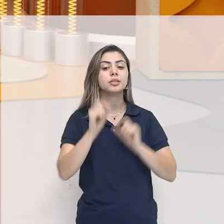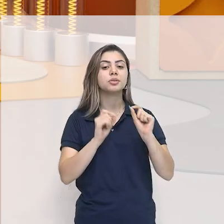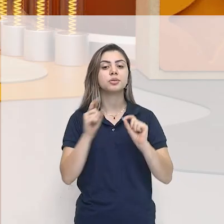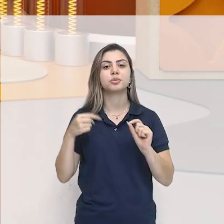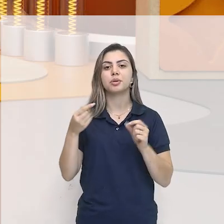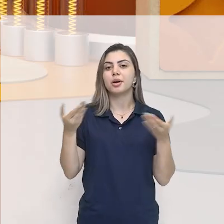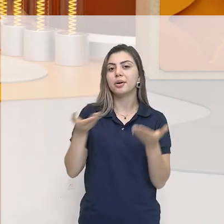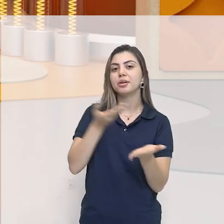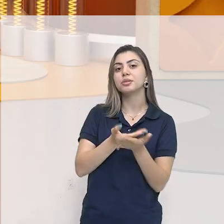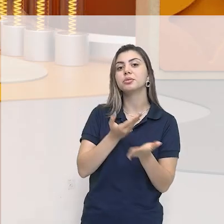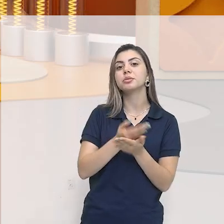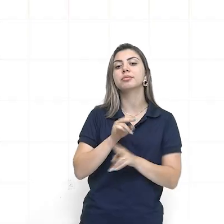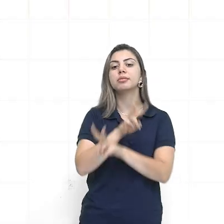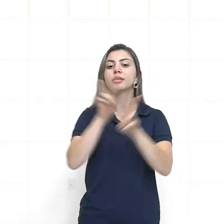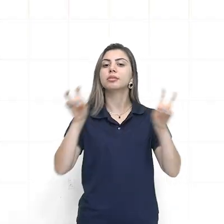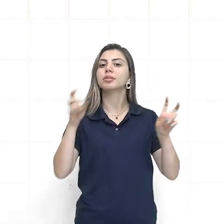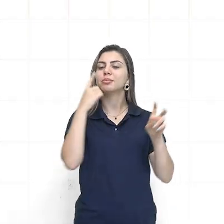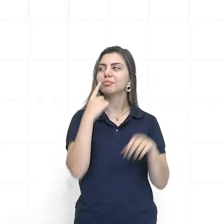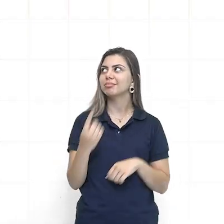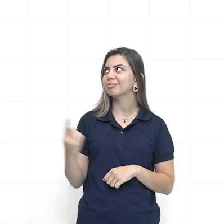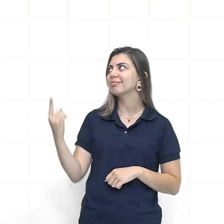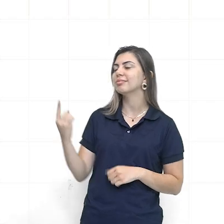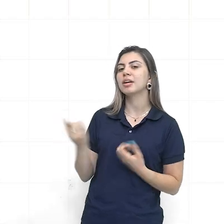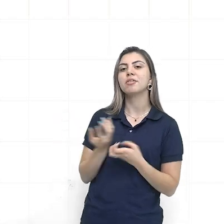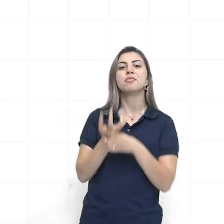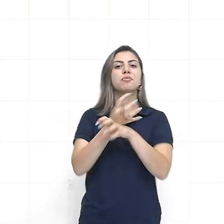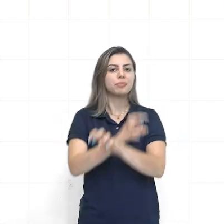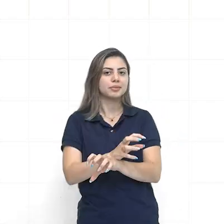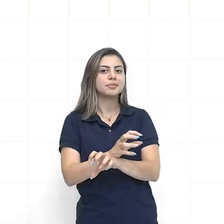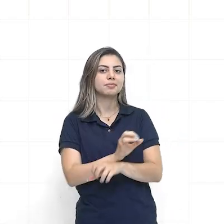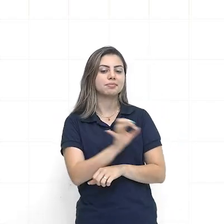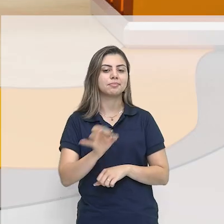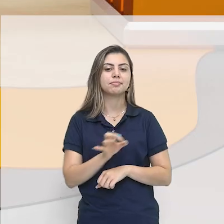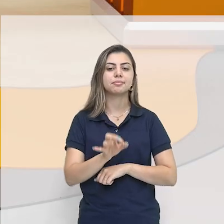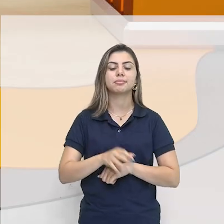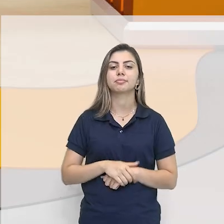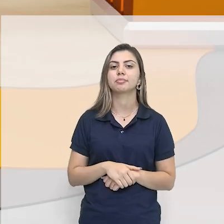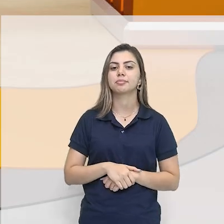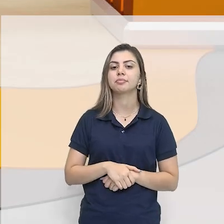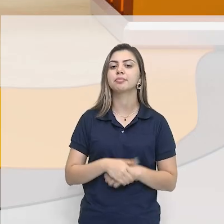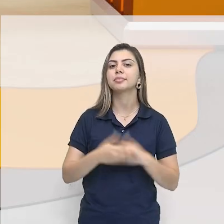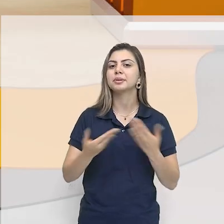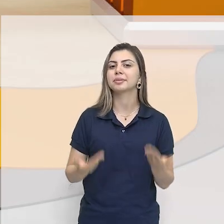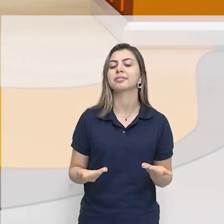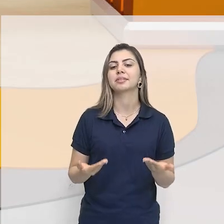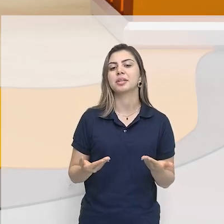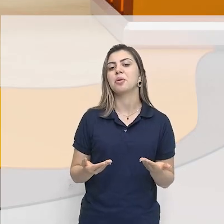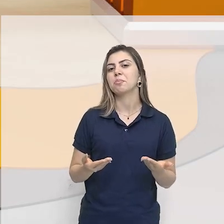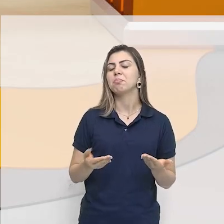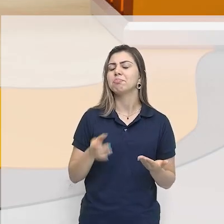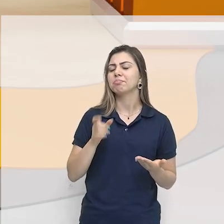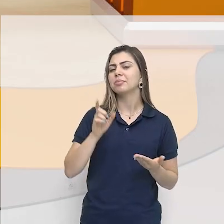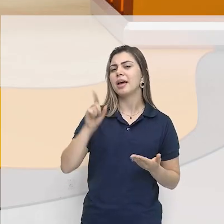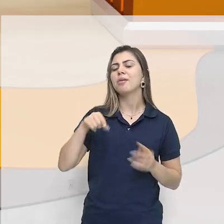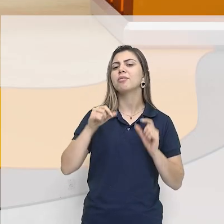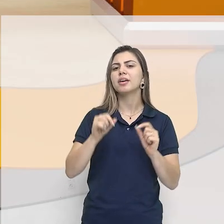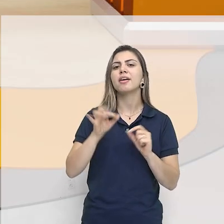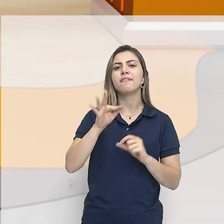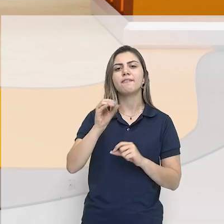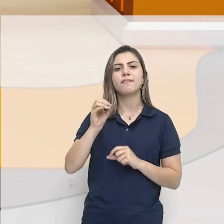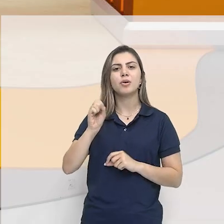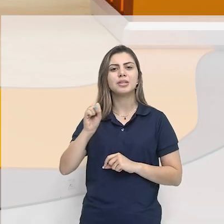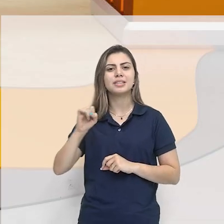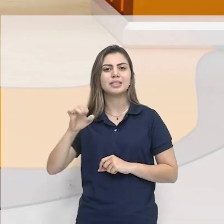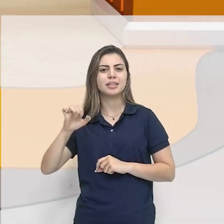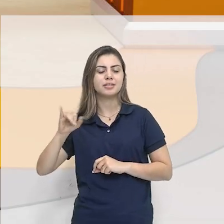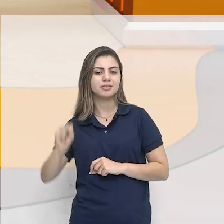agora trabalhar um pouco sobre os fósseis, tá? Então, que fofinho o nome são fósseis.